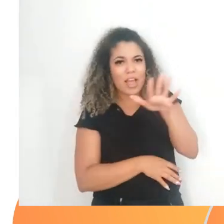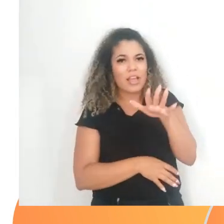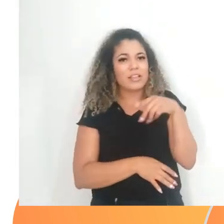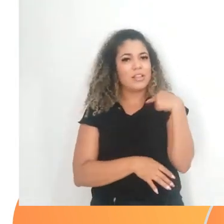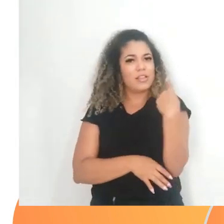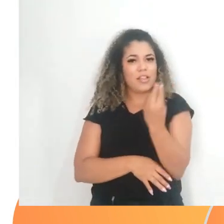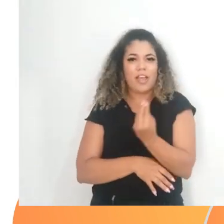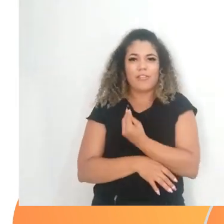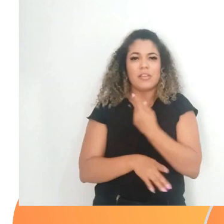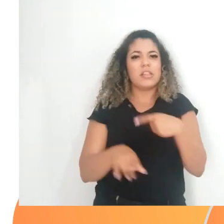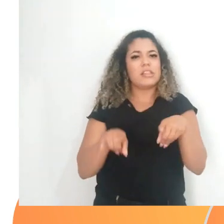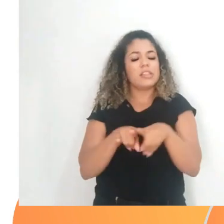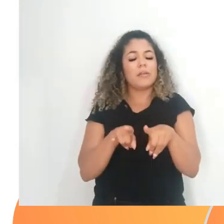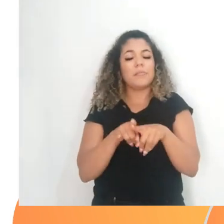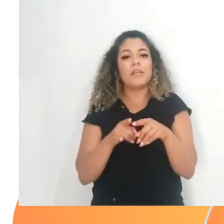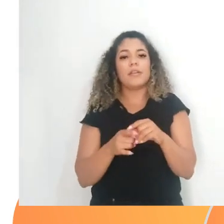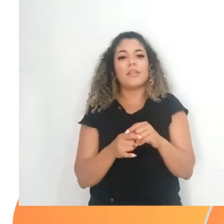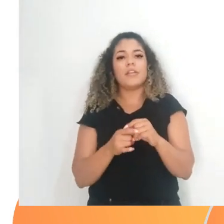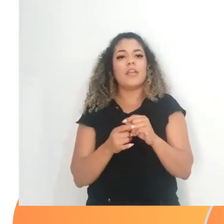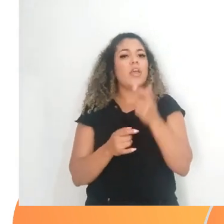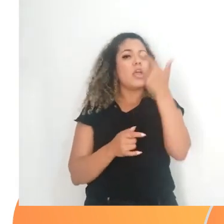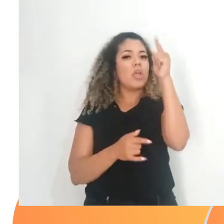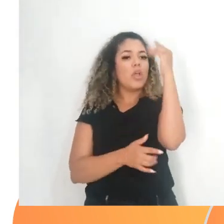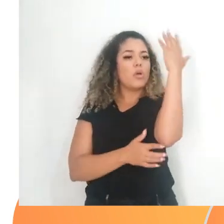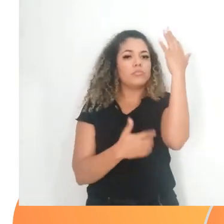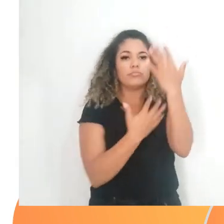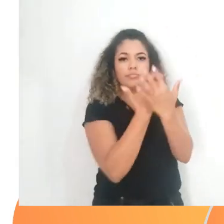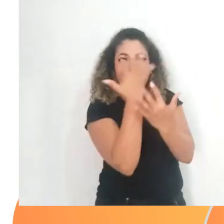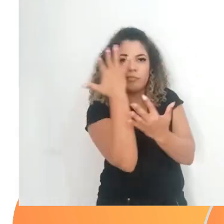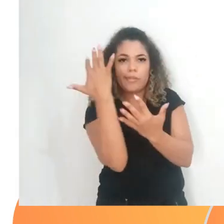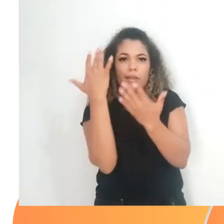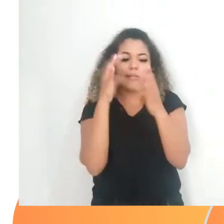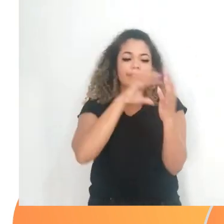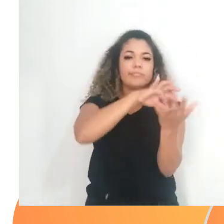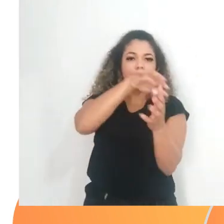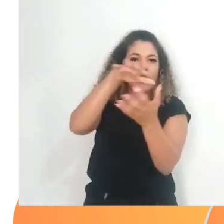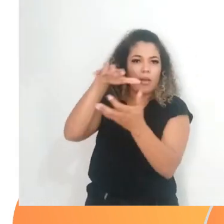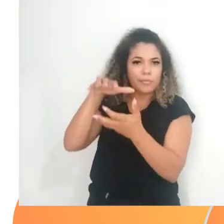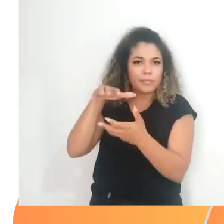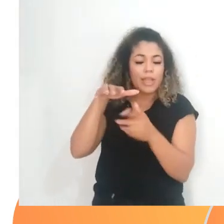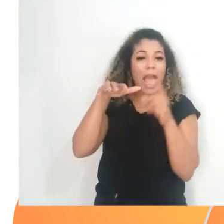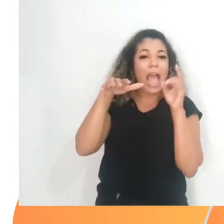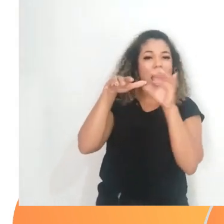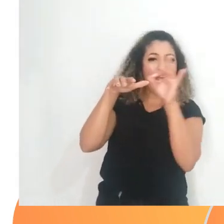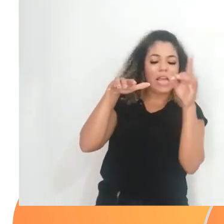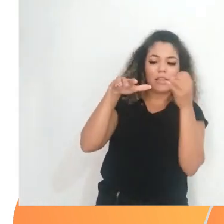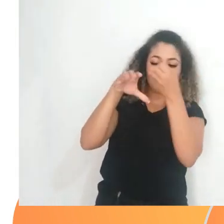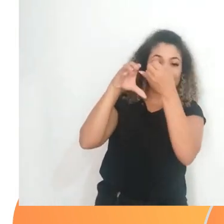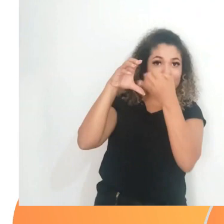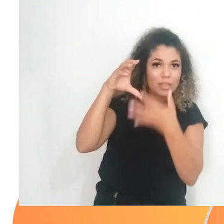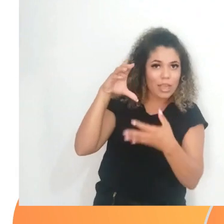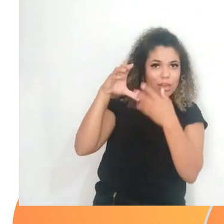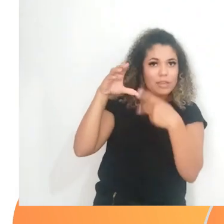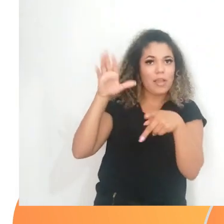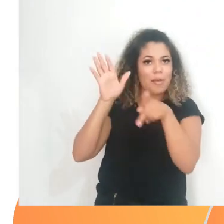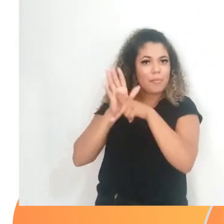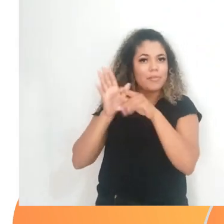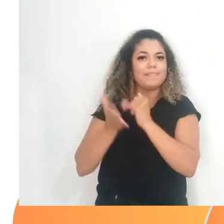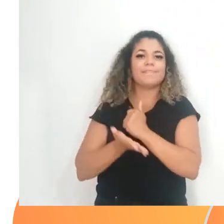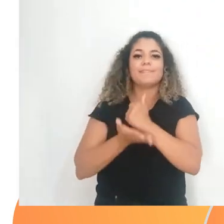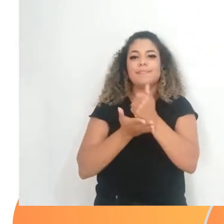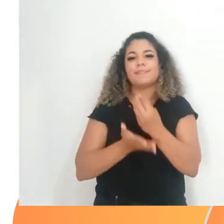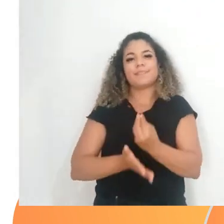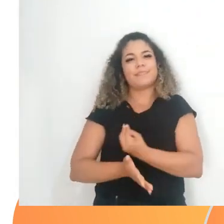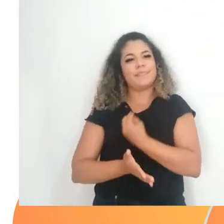que nós vivemos, como em vários outros pontos do mundo. Cada um com suas características que os